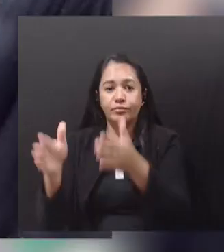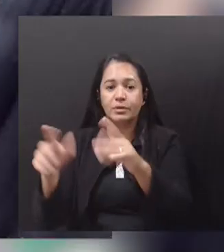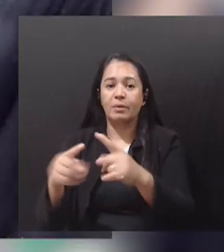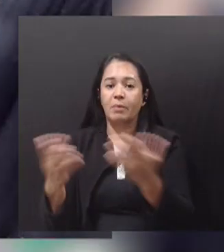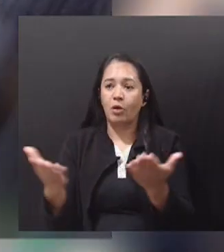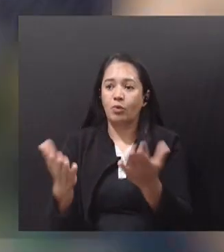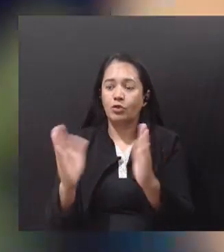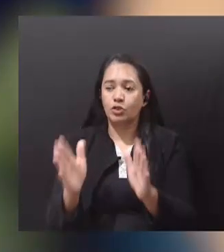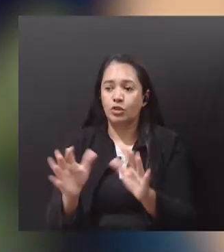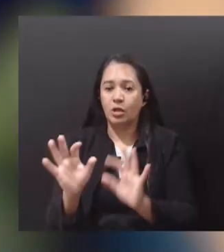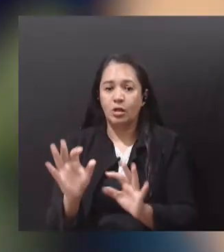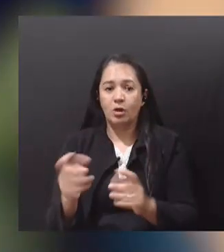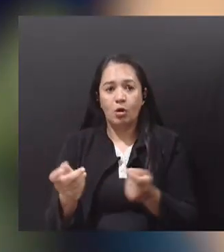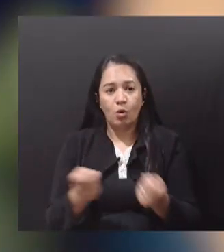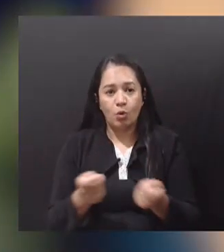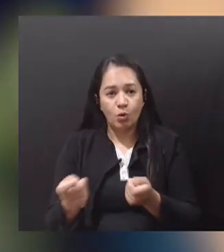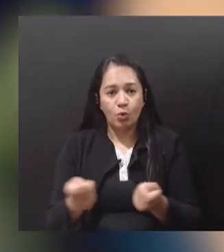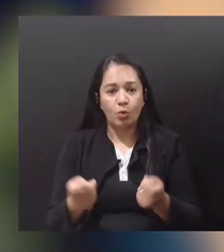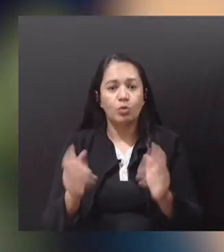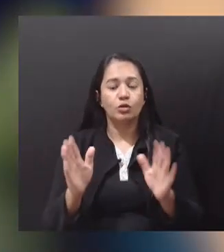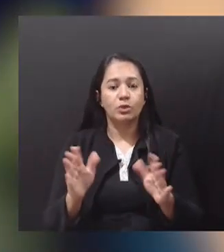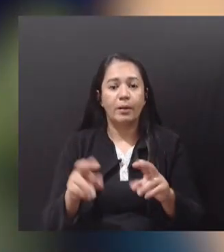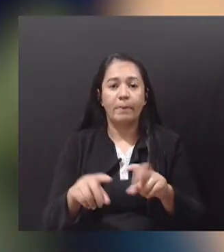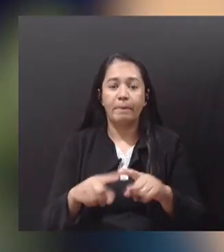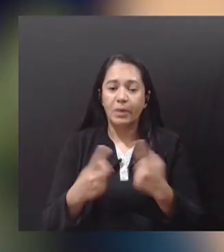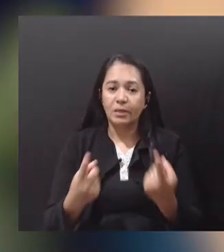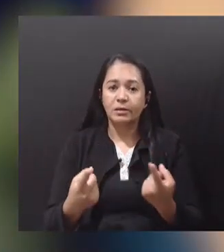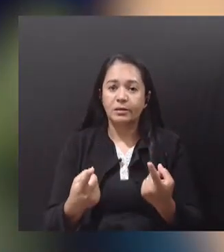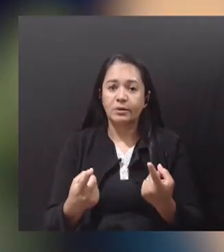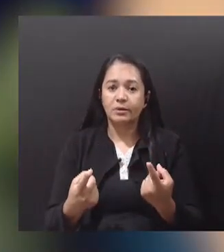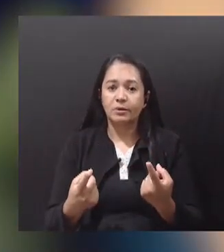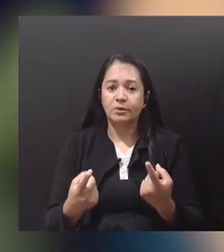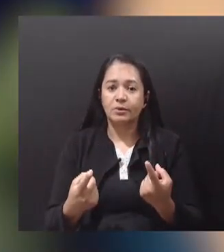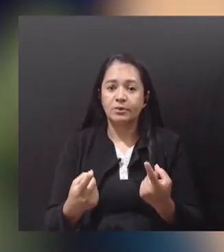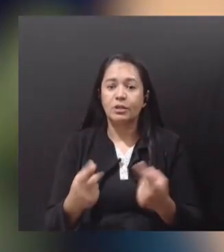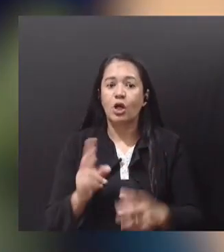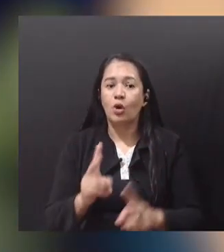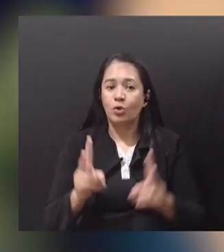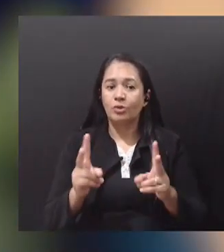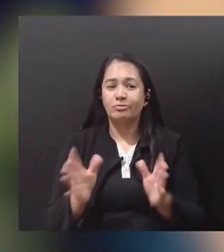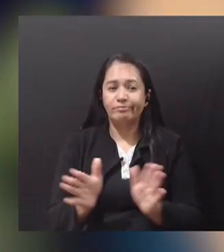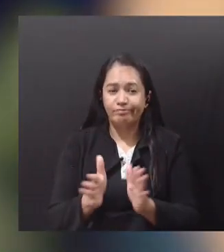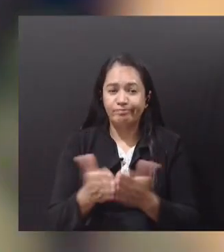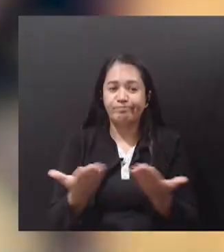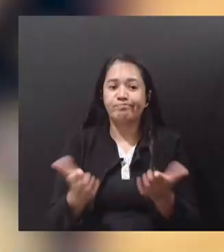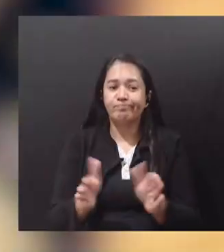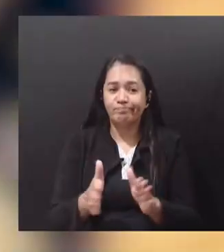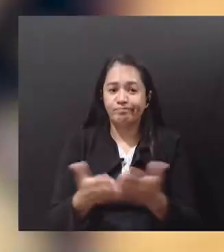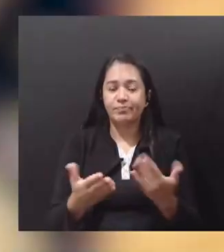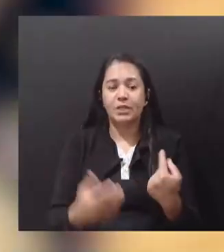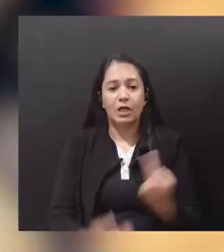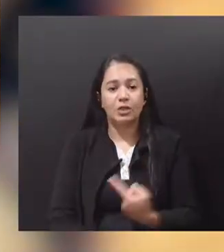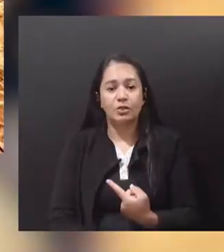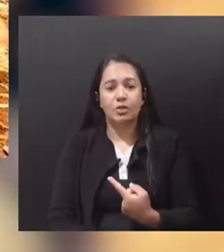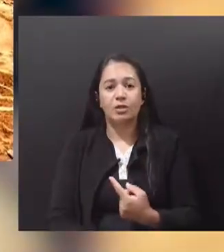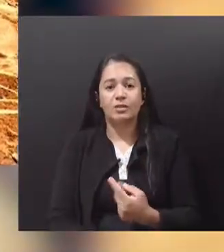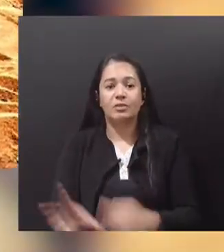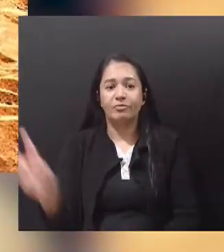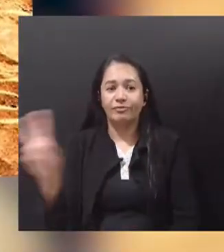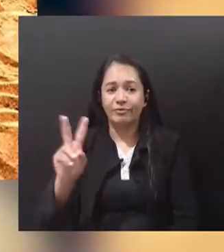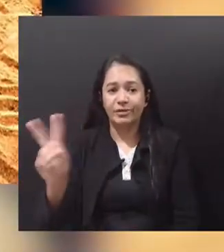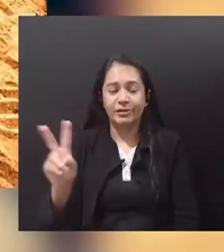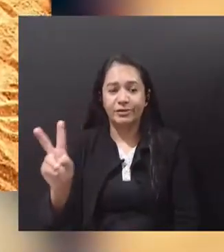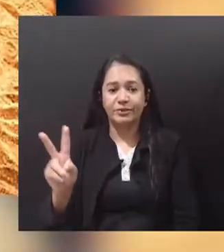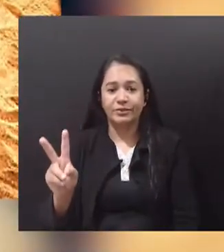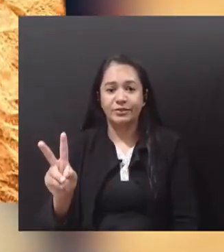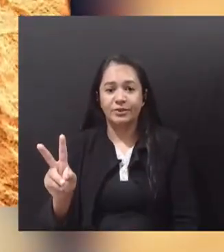equacionado. Hoje está equacionado, porém o flagelo ainda continua, né? A nossa querida Venezuela ainda não está